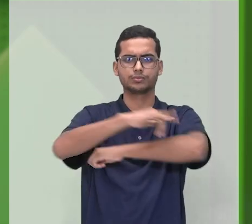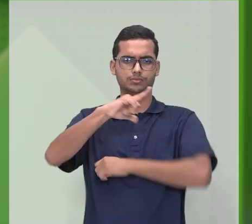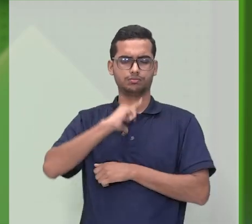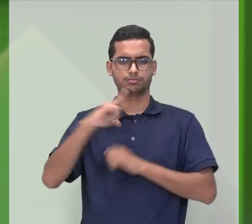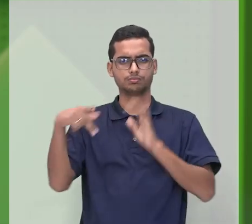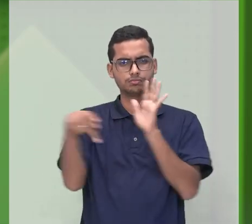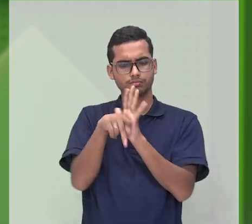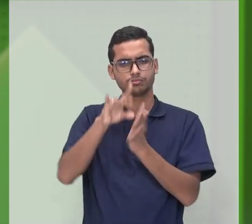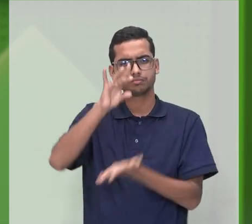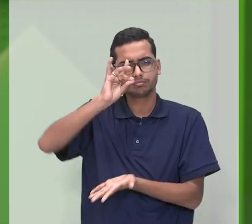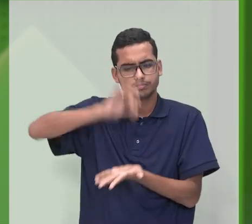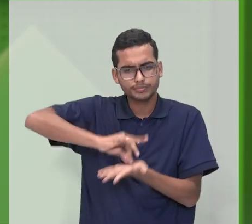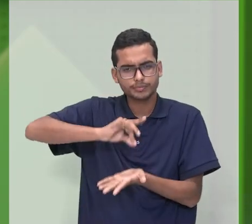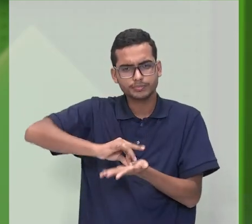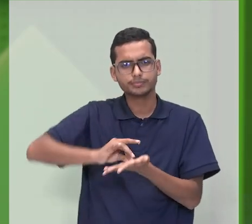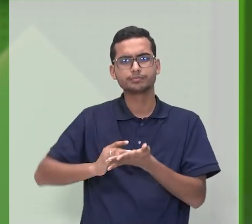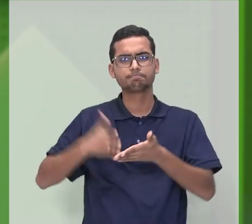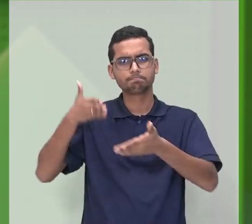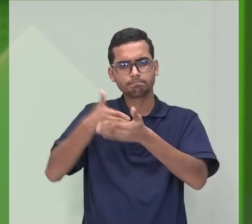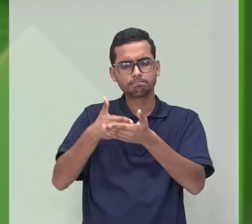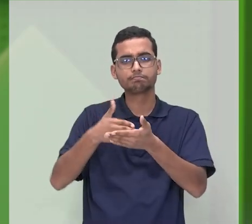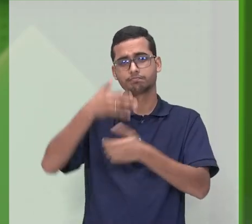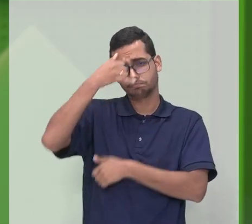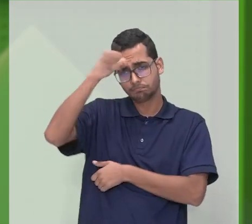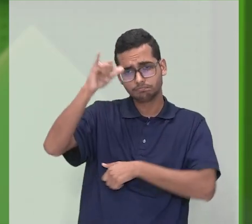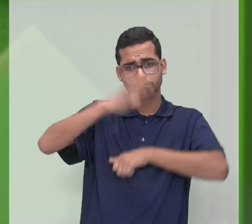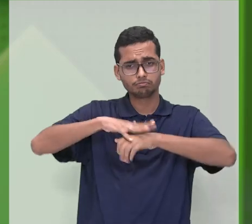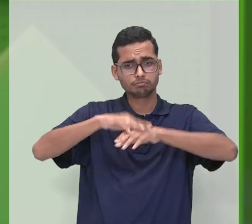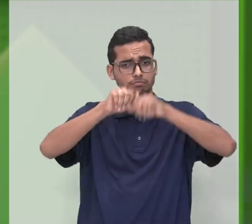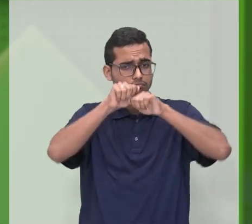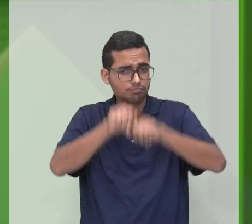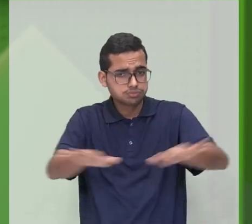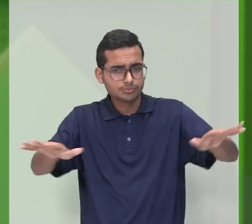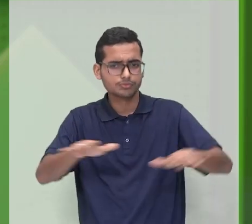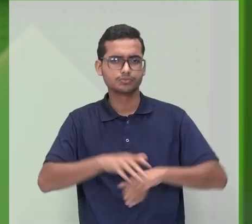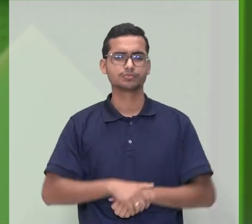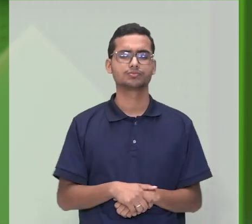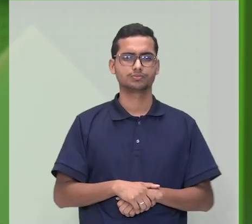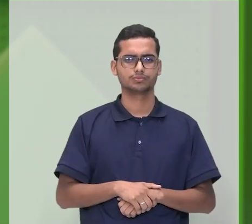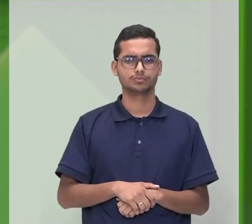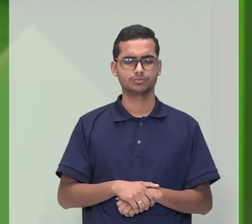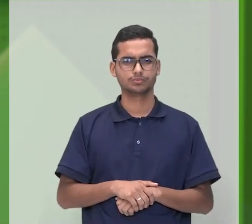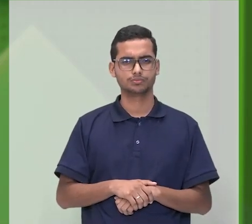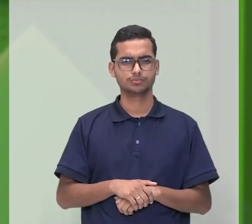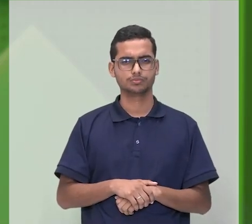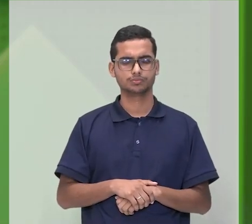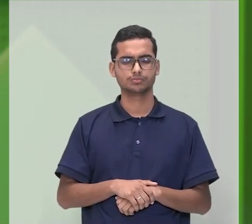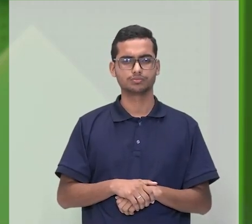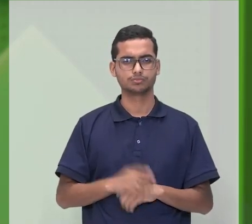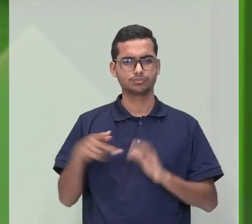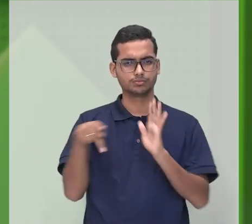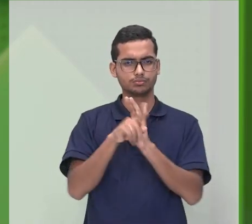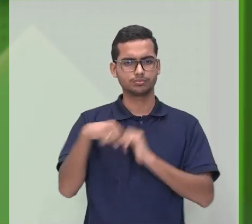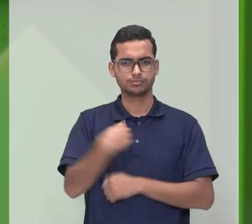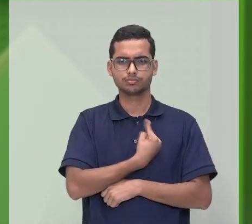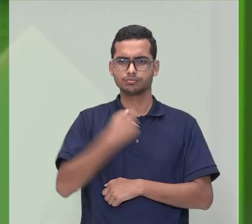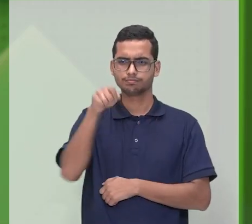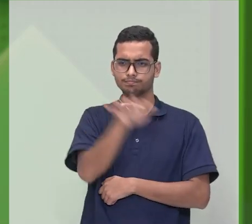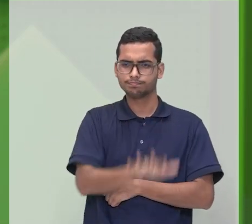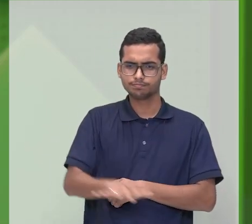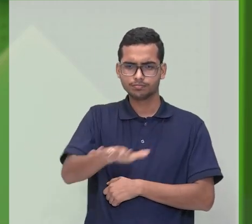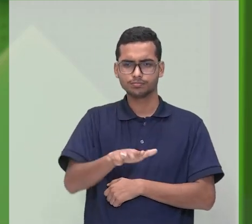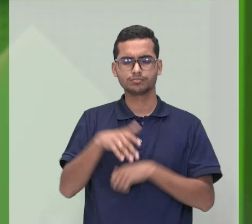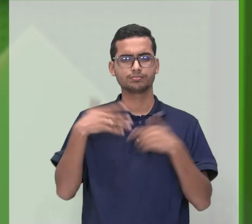para que se evite, né, a propagação de doenças entre os nossos continentes. Então,